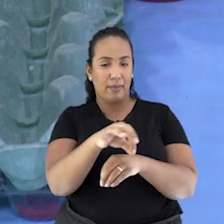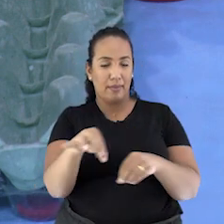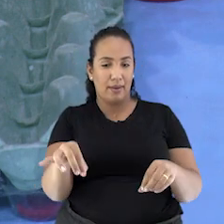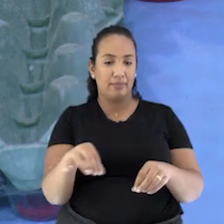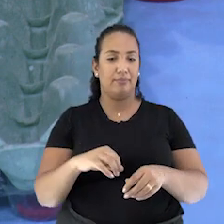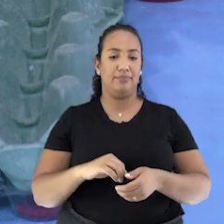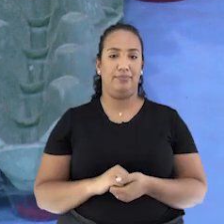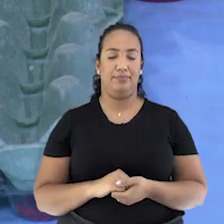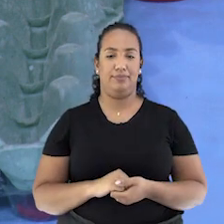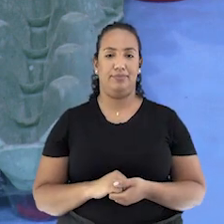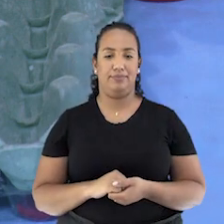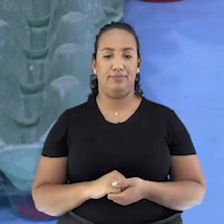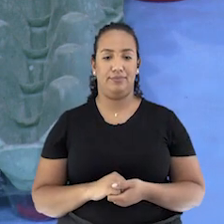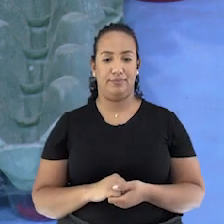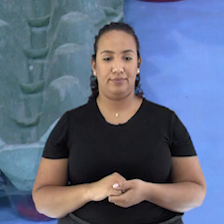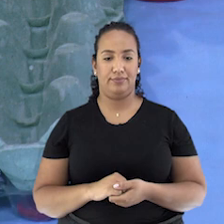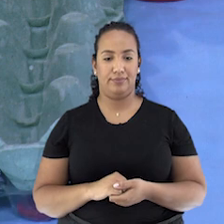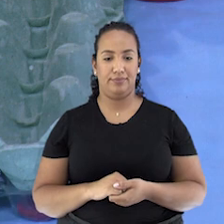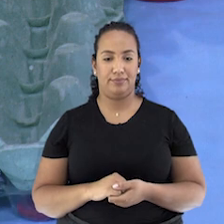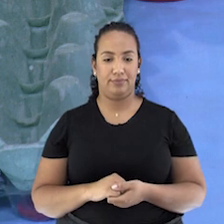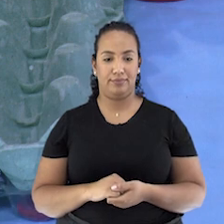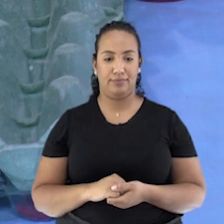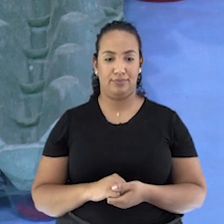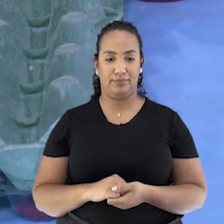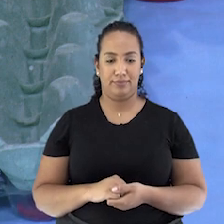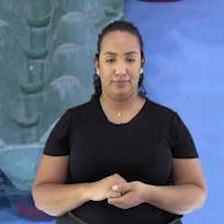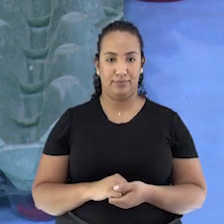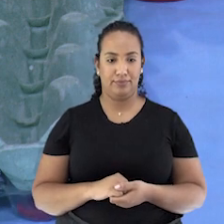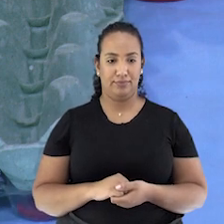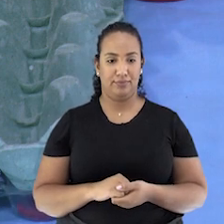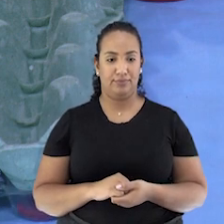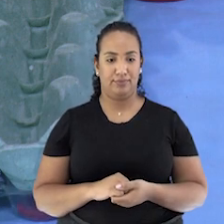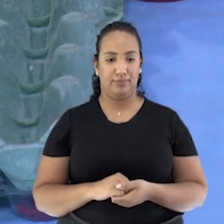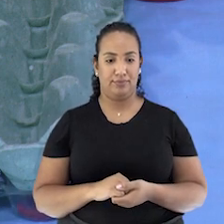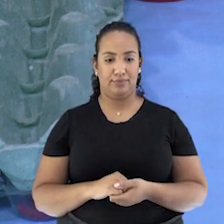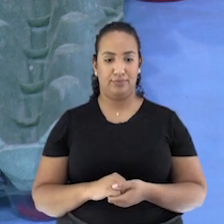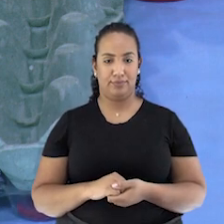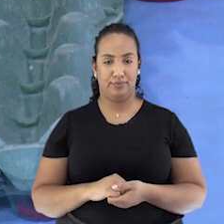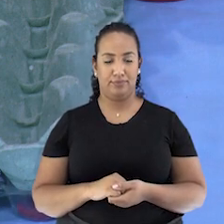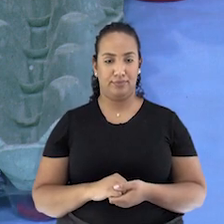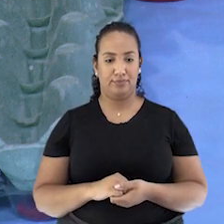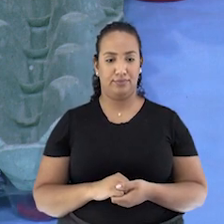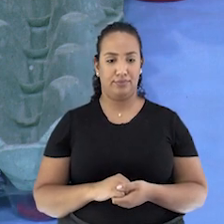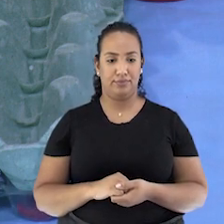Assim, todos eles, se cair assim, andam uma casa. Então aqui eu vou fazer uma listrinha